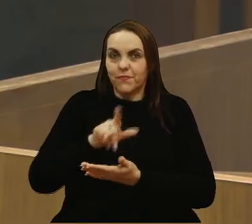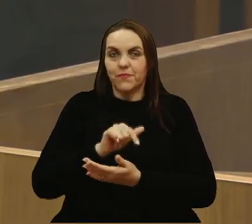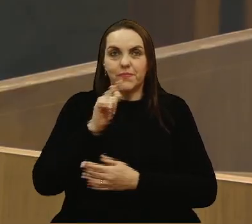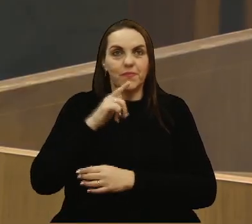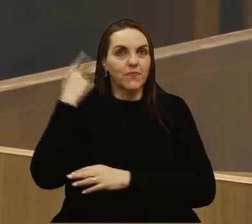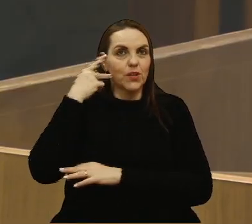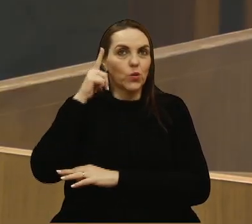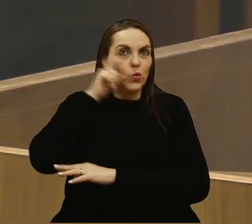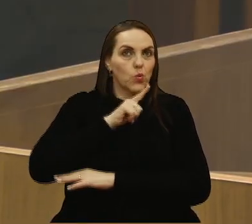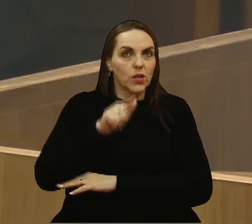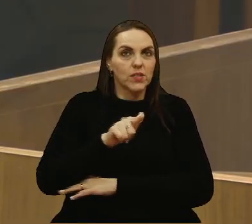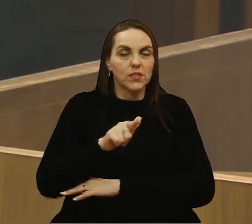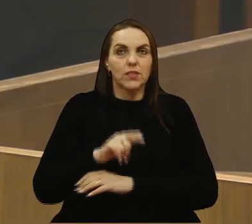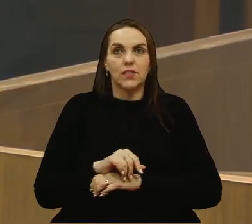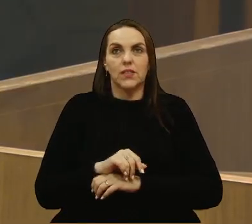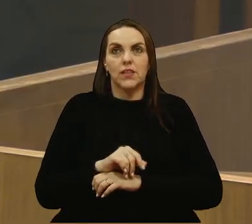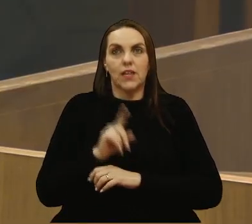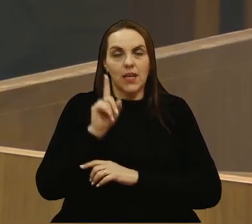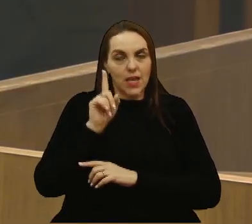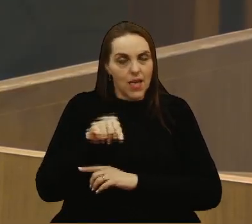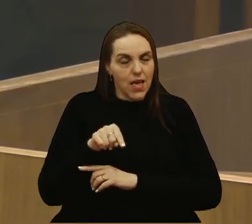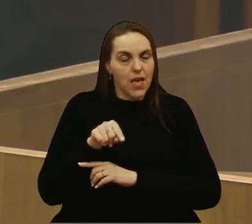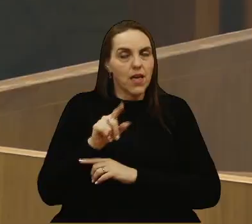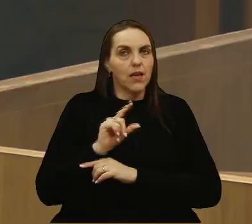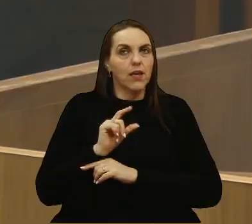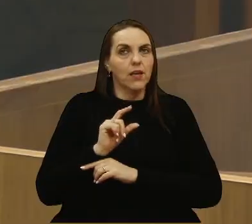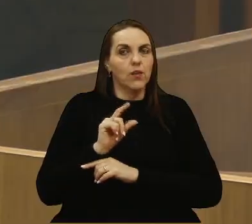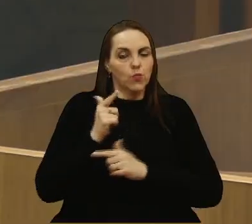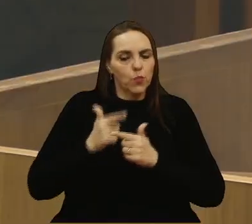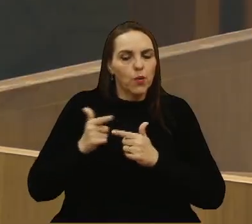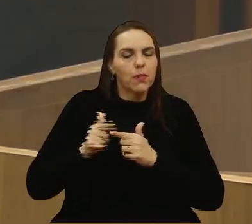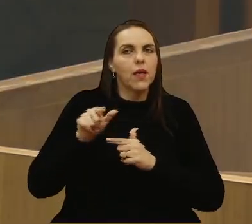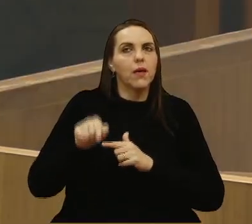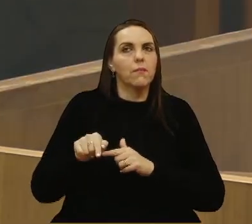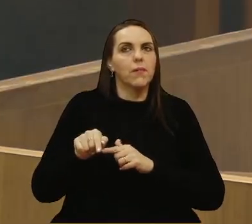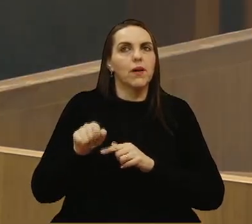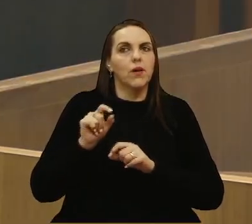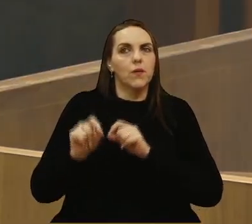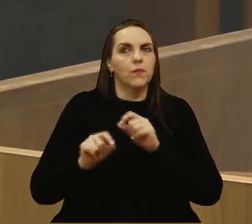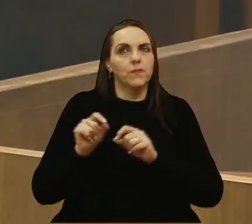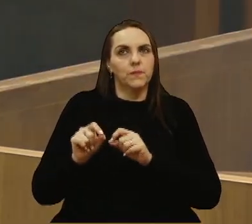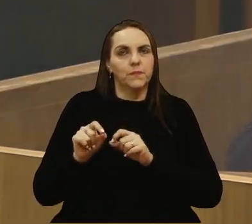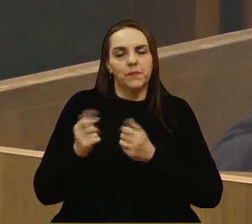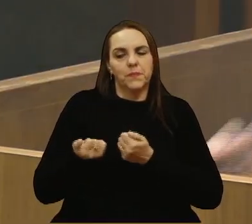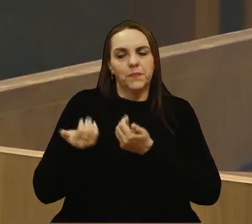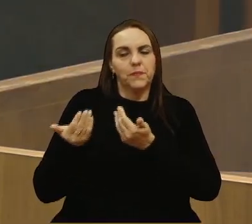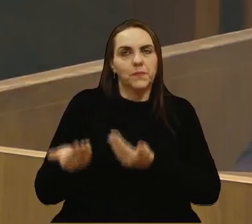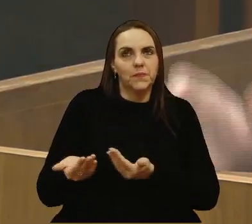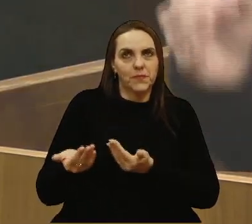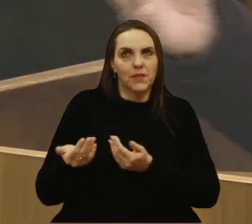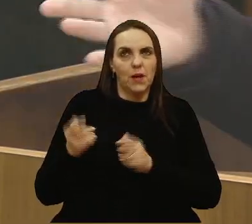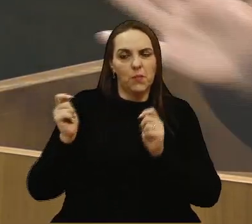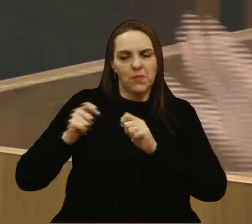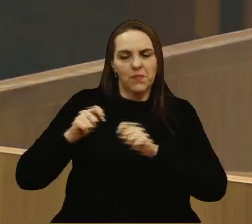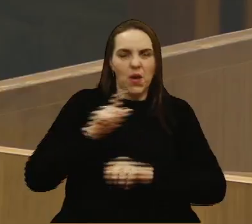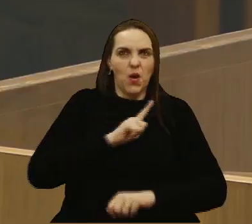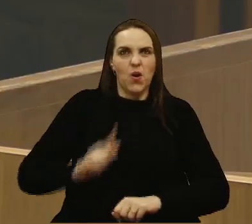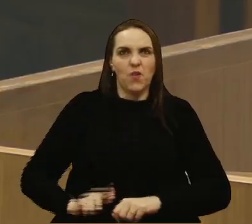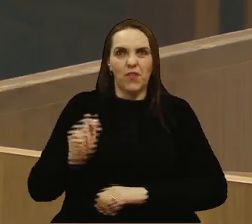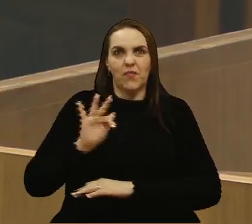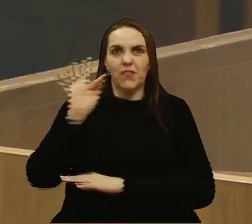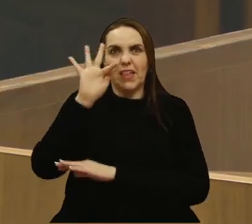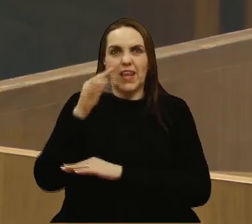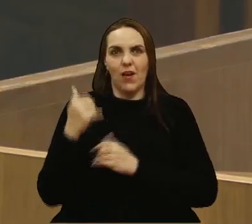Lucas, que uma parte desse problema é para não dar créditos para o governo federal. Aí é